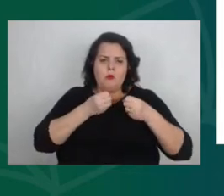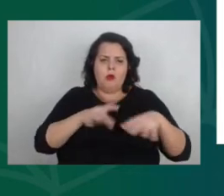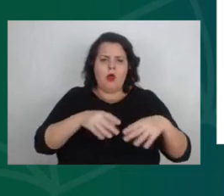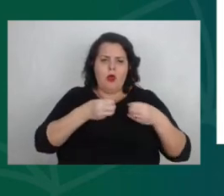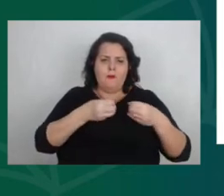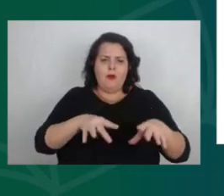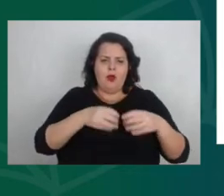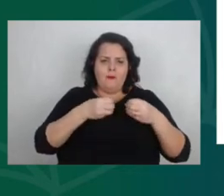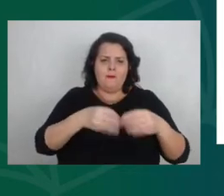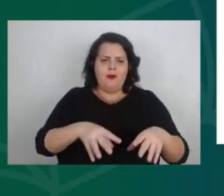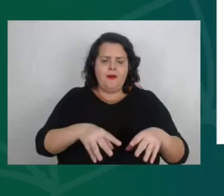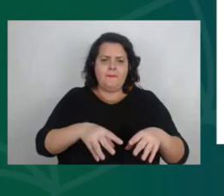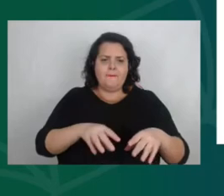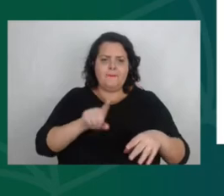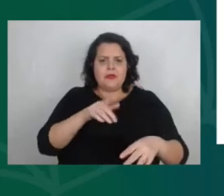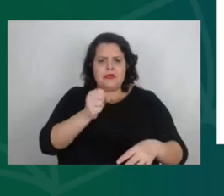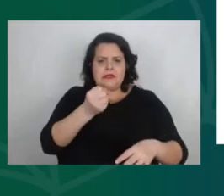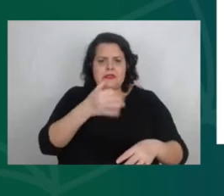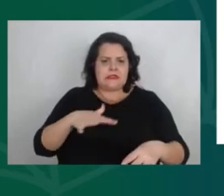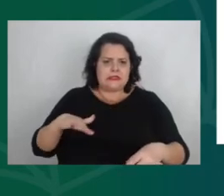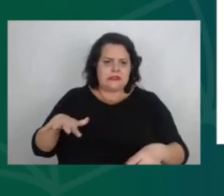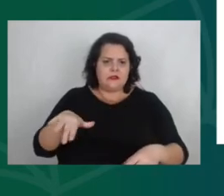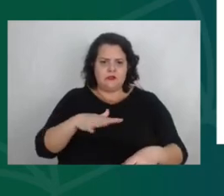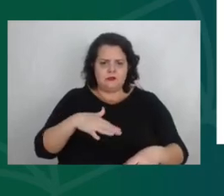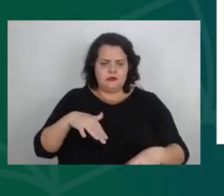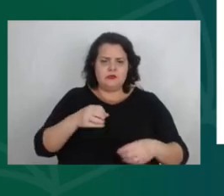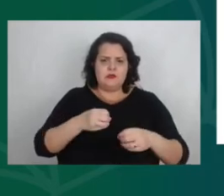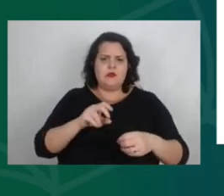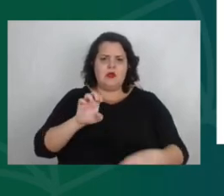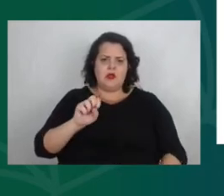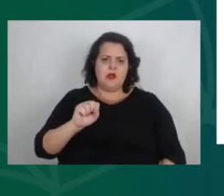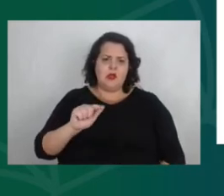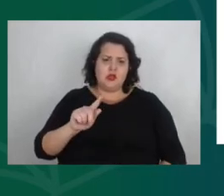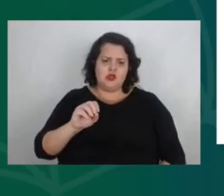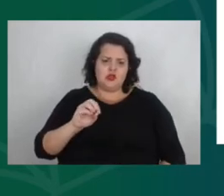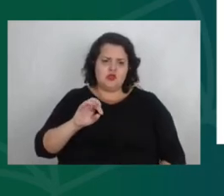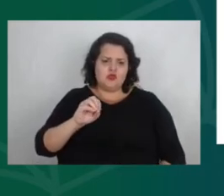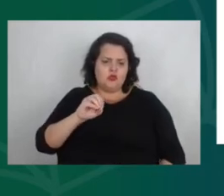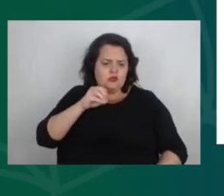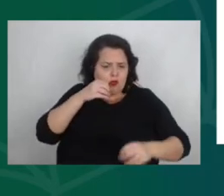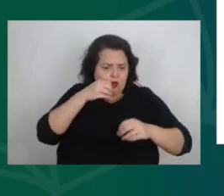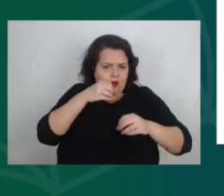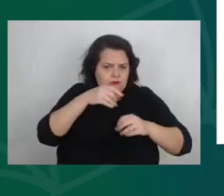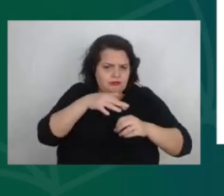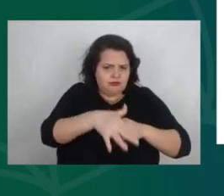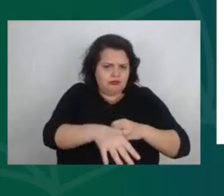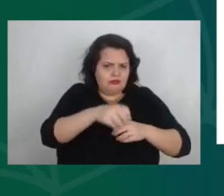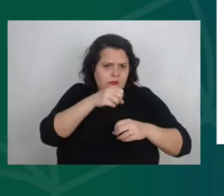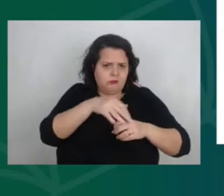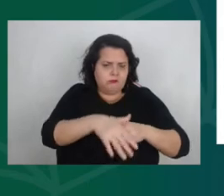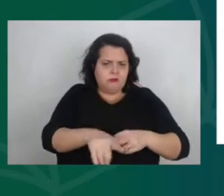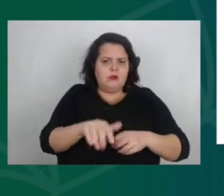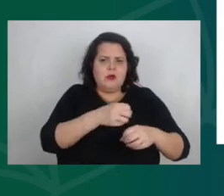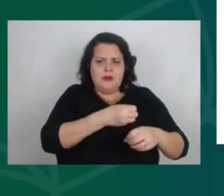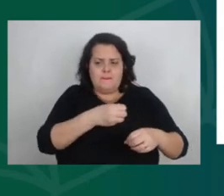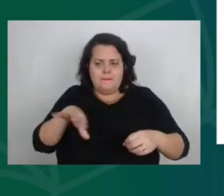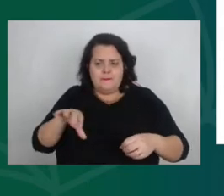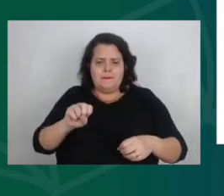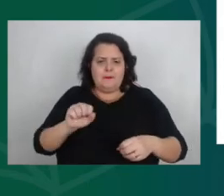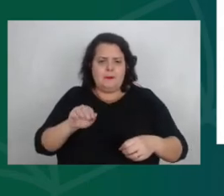ele é produzido pela cidade de Santos, né? Corresponde ao esgoto que a cidade de Santos produz. Ele é todo encaminhado para a Sabesp, que ela